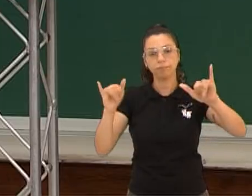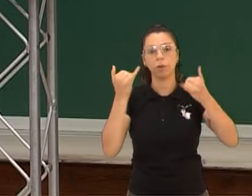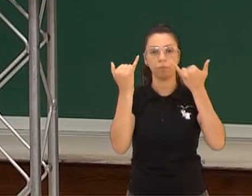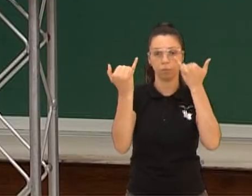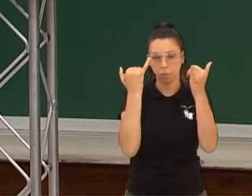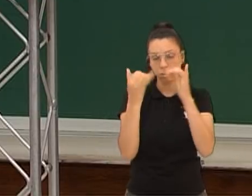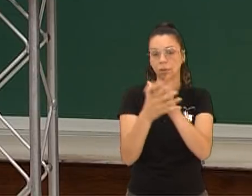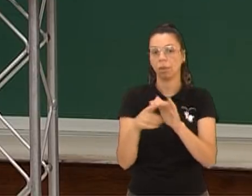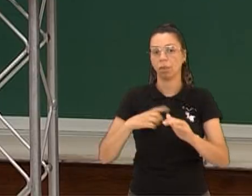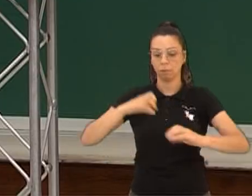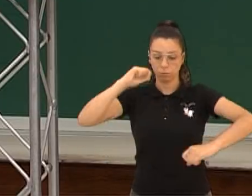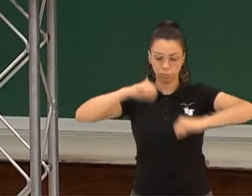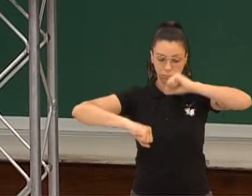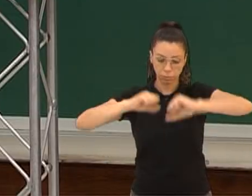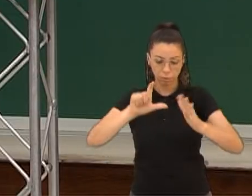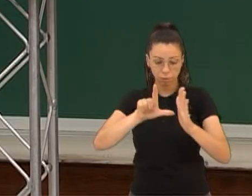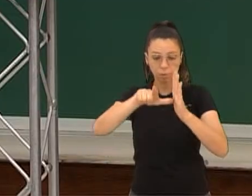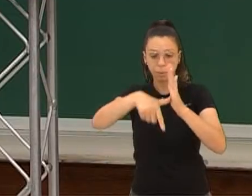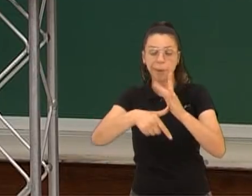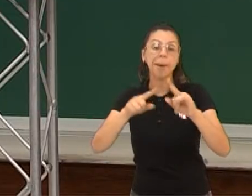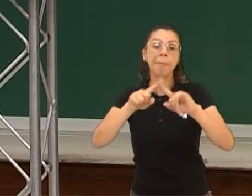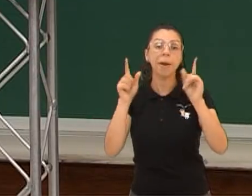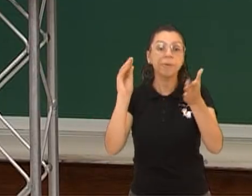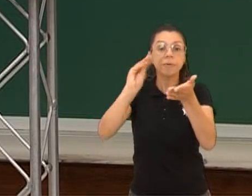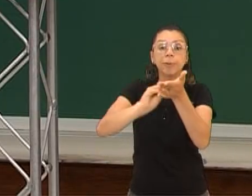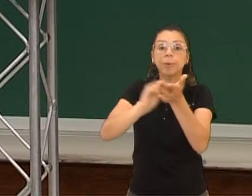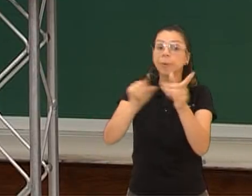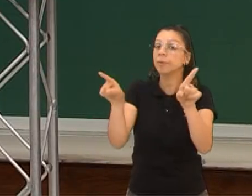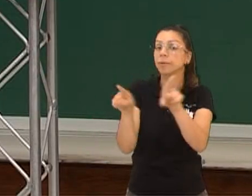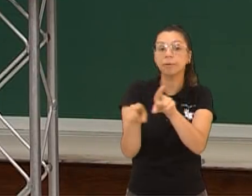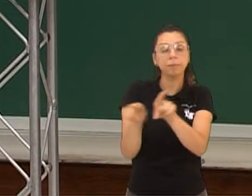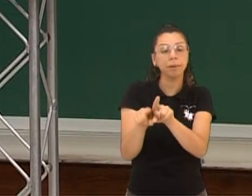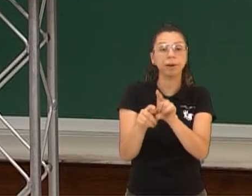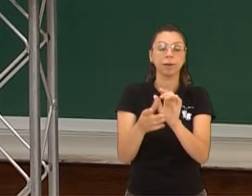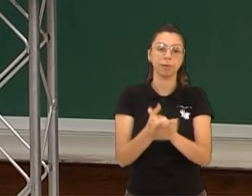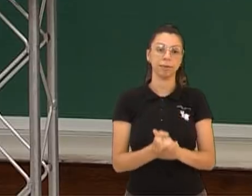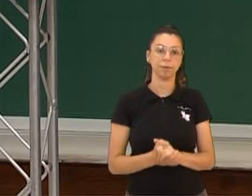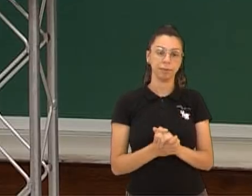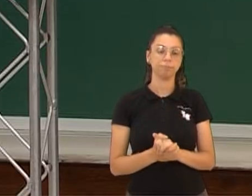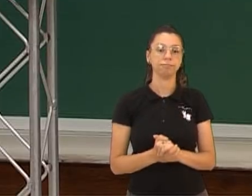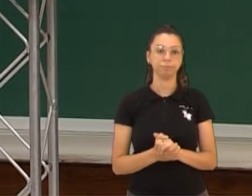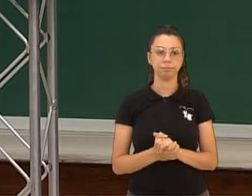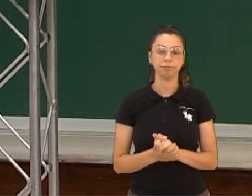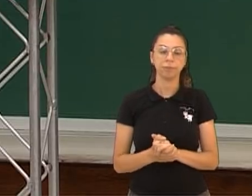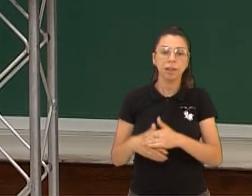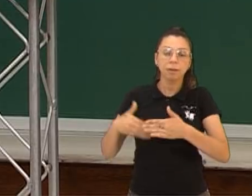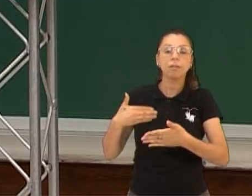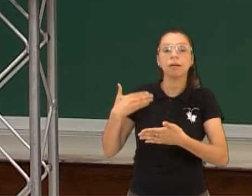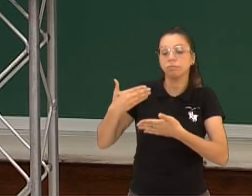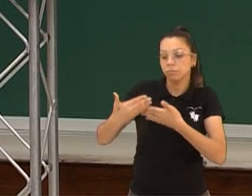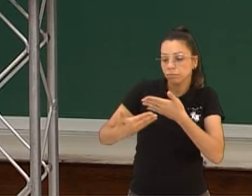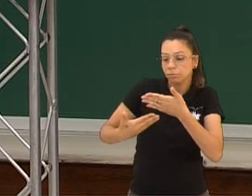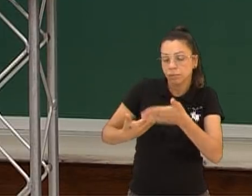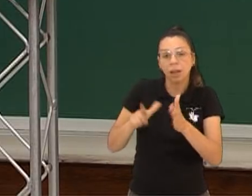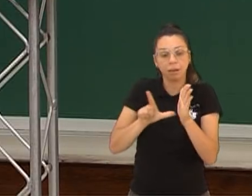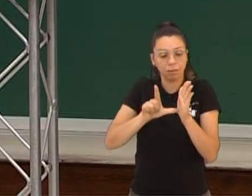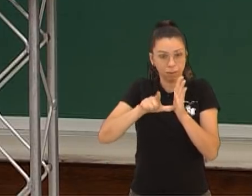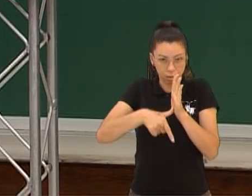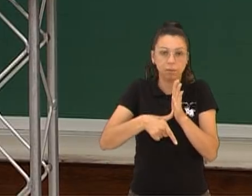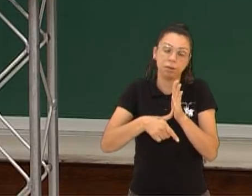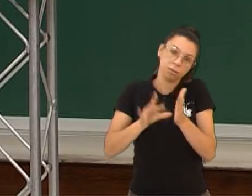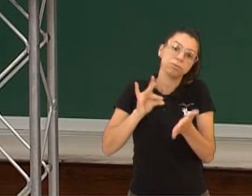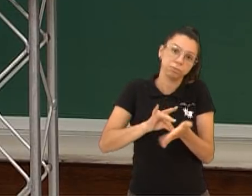industrialização não só tardia, mas incompleta. Ela não se completou ainda. Ela está num atraso em